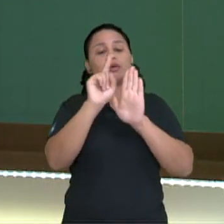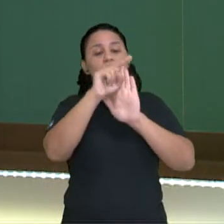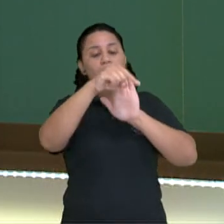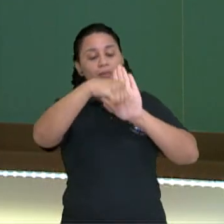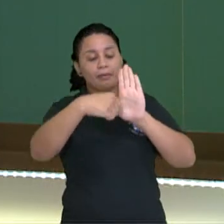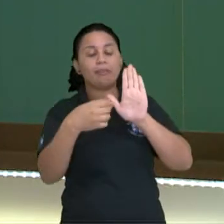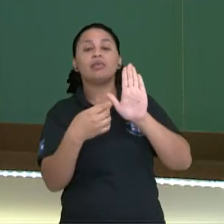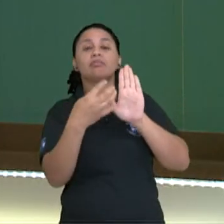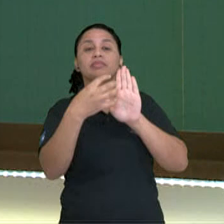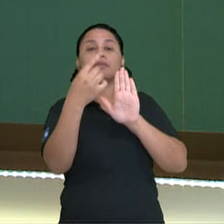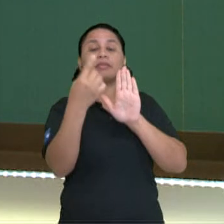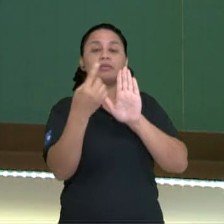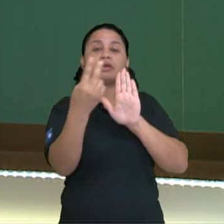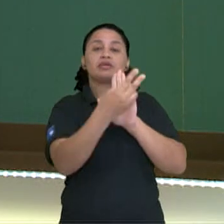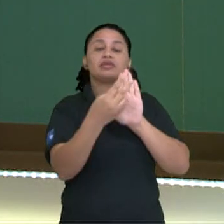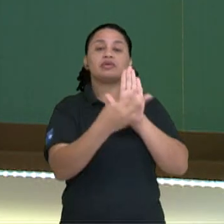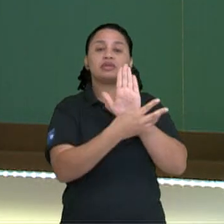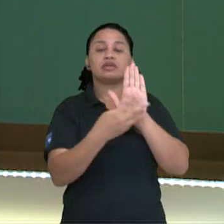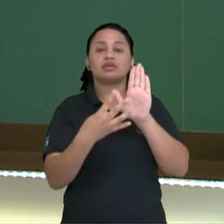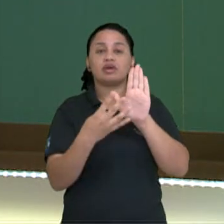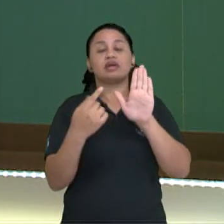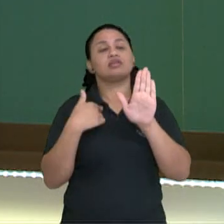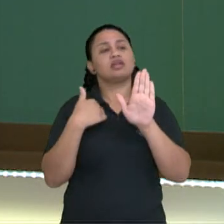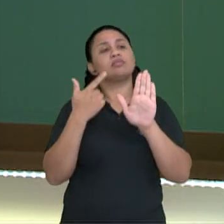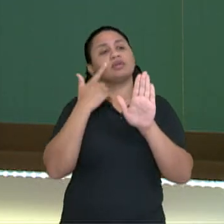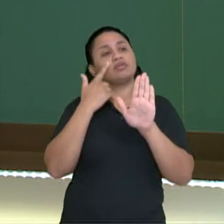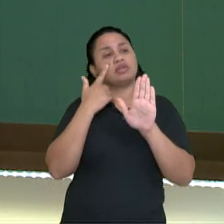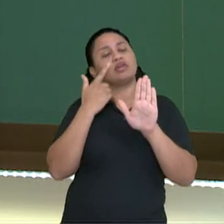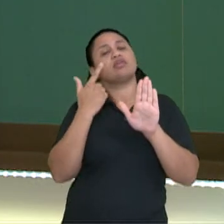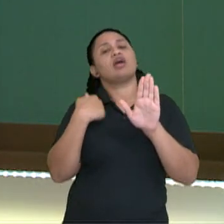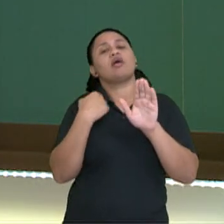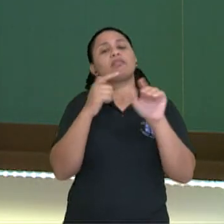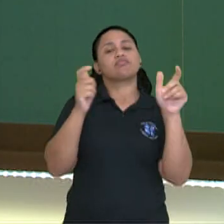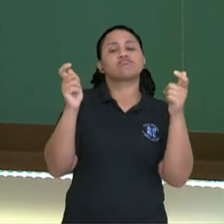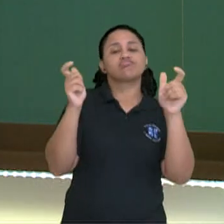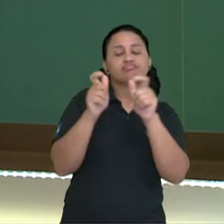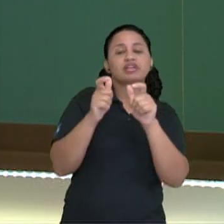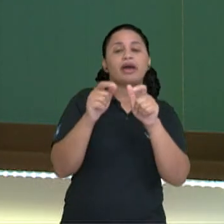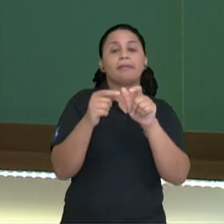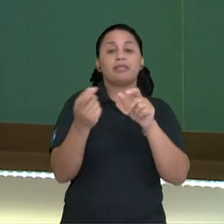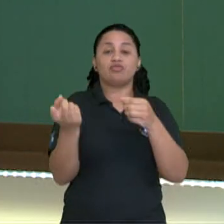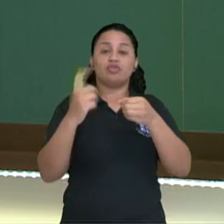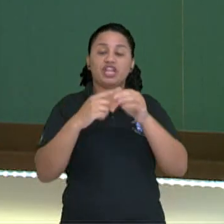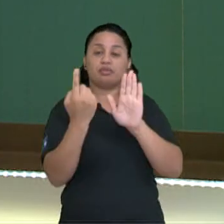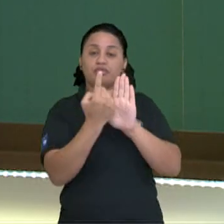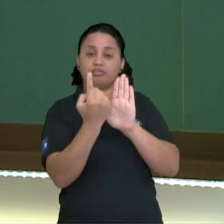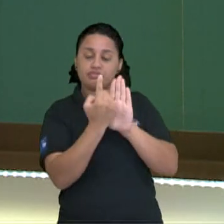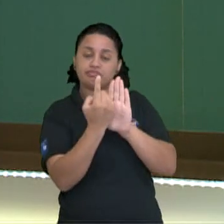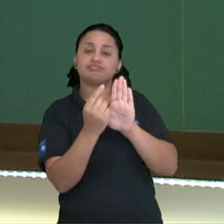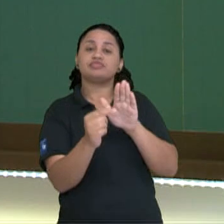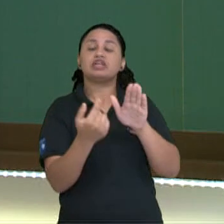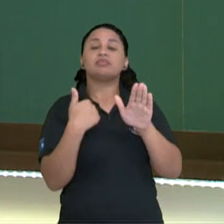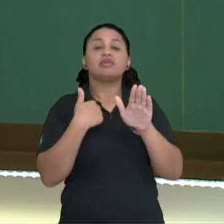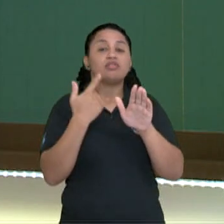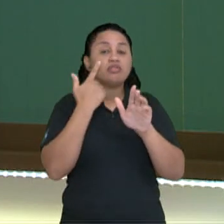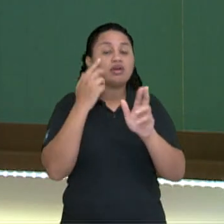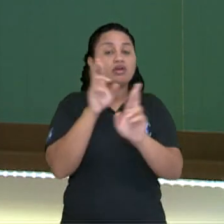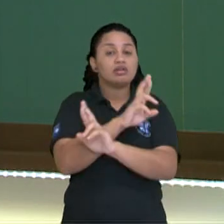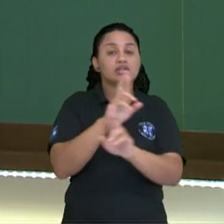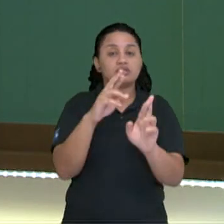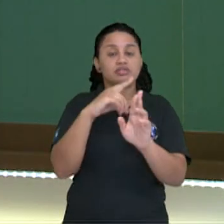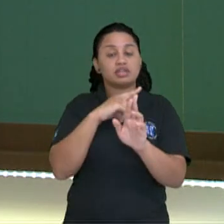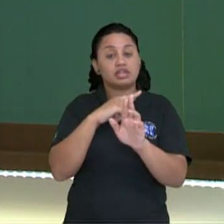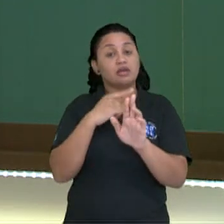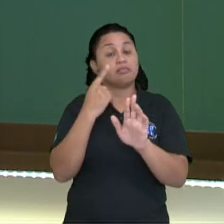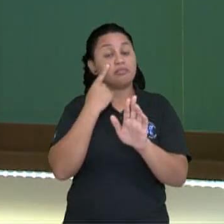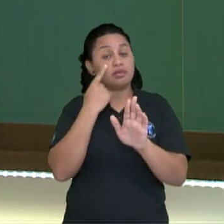pertence. Então, você anota isso, olha, para reduzir, para dizer qual é a relação trigonométrica, eu vou primeiro